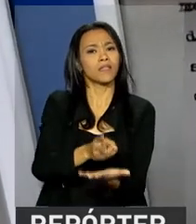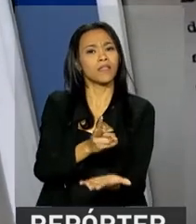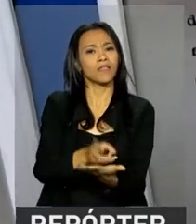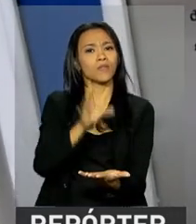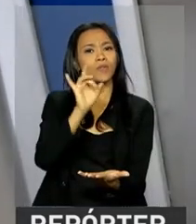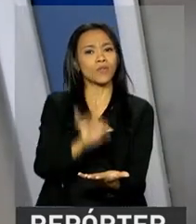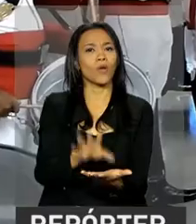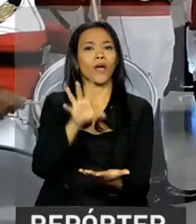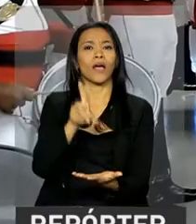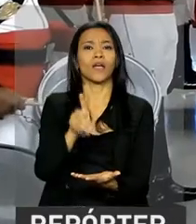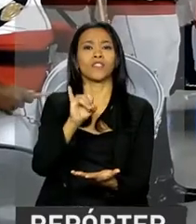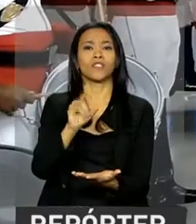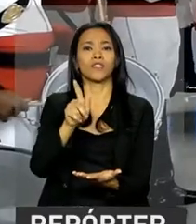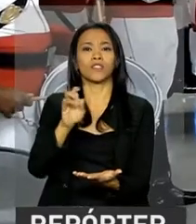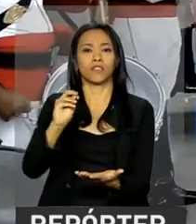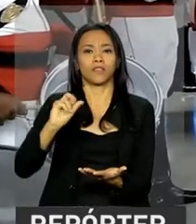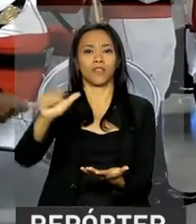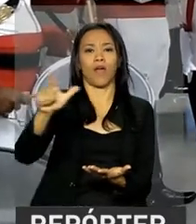versão digital.